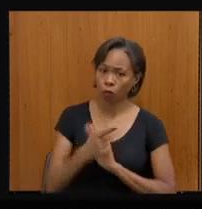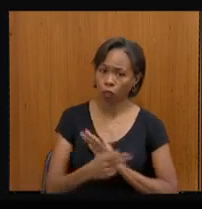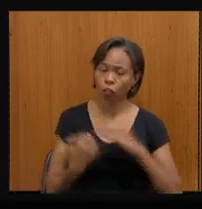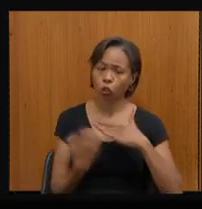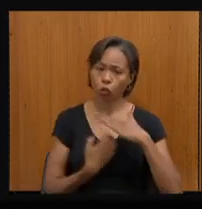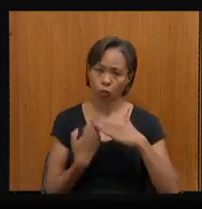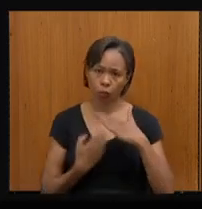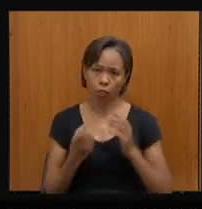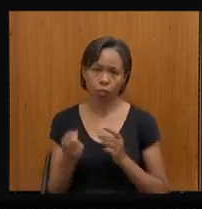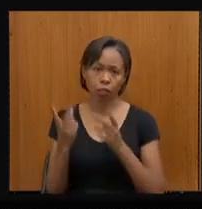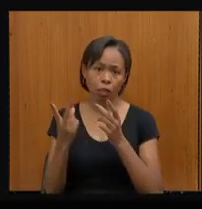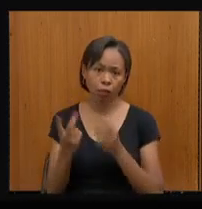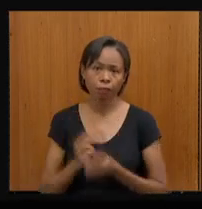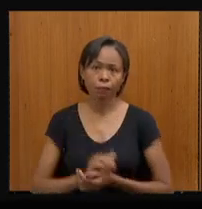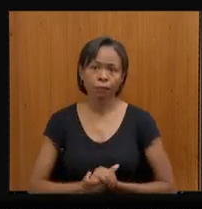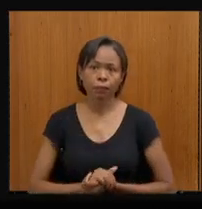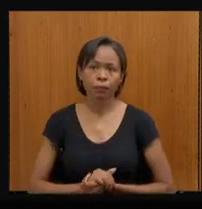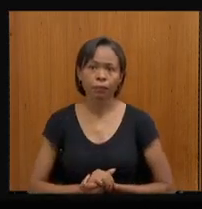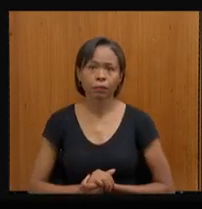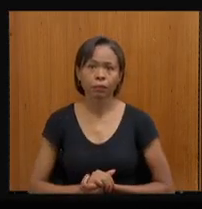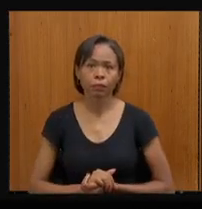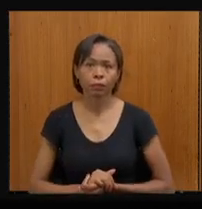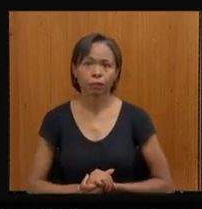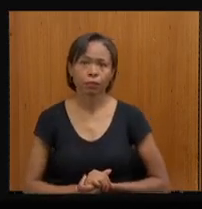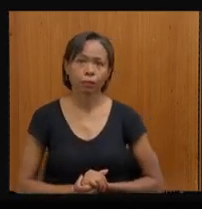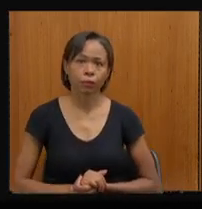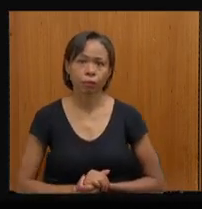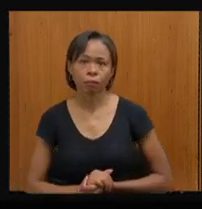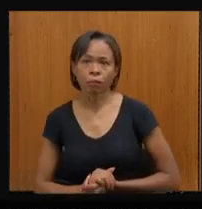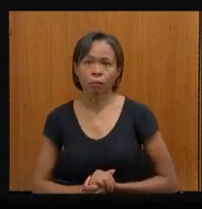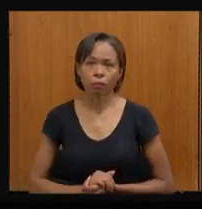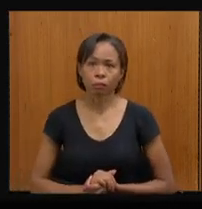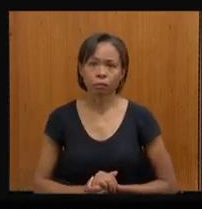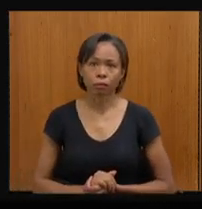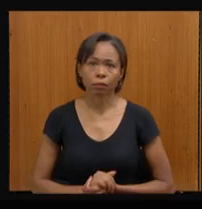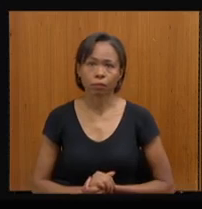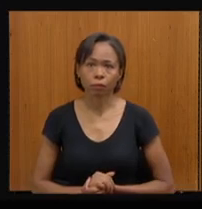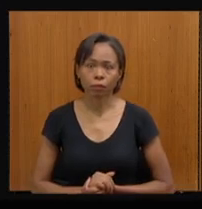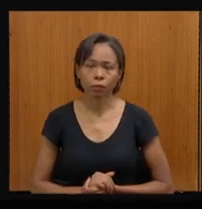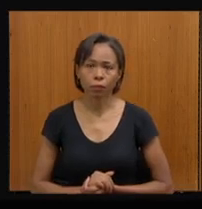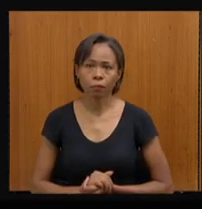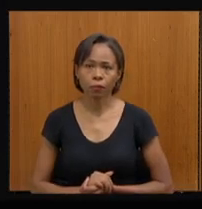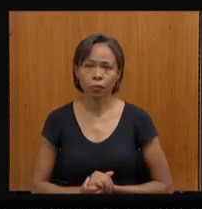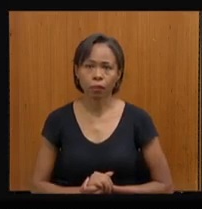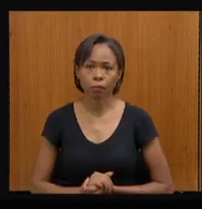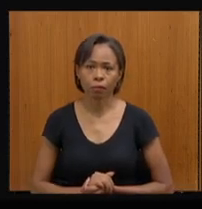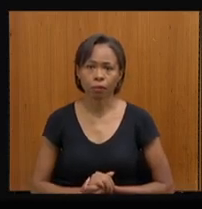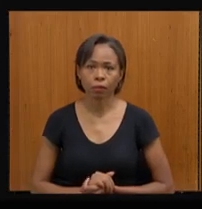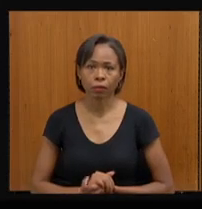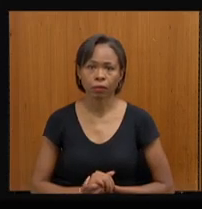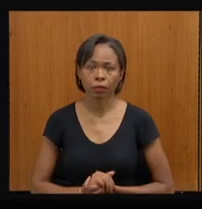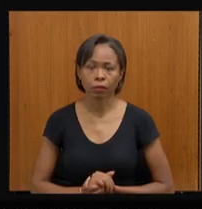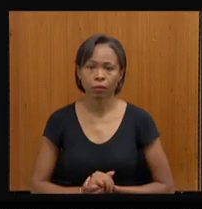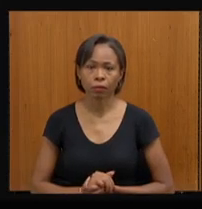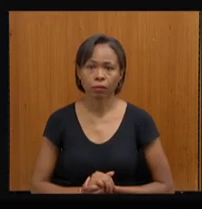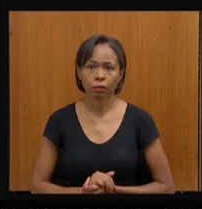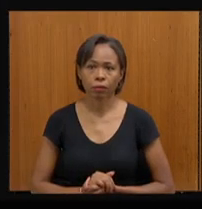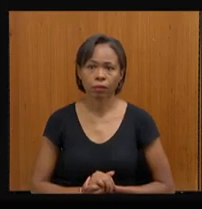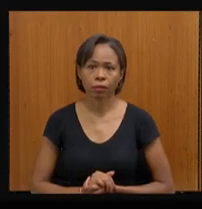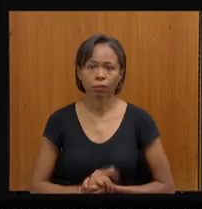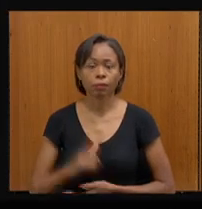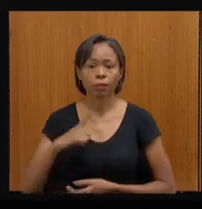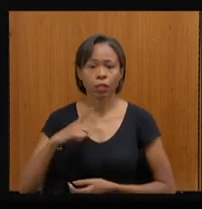por favor próxima página e nós estamos